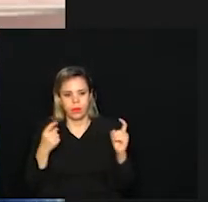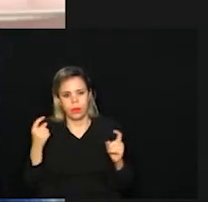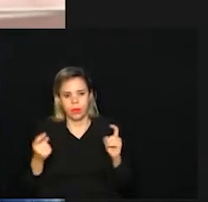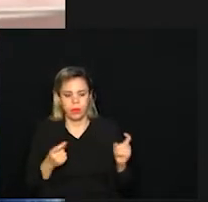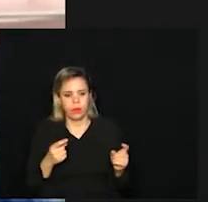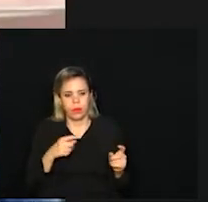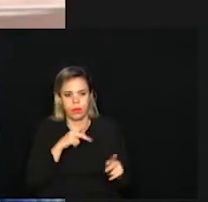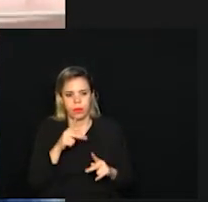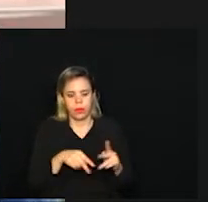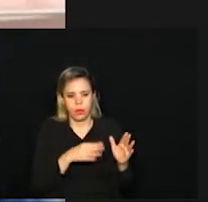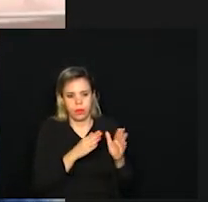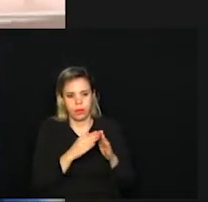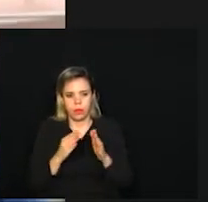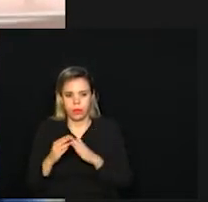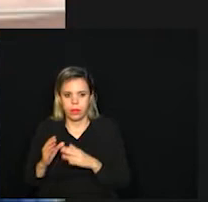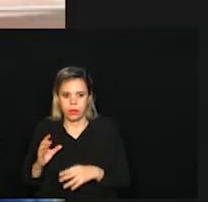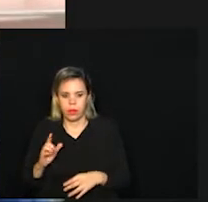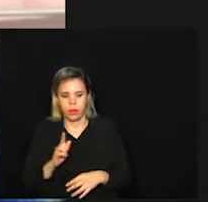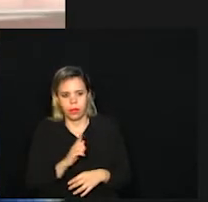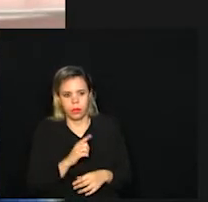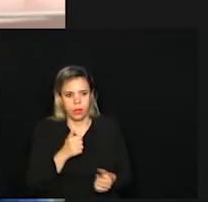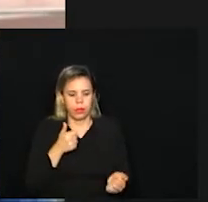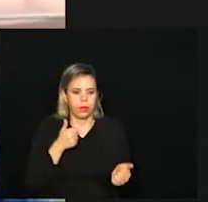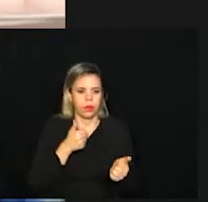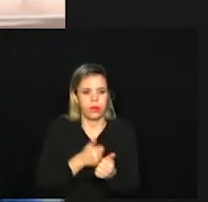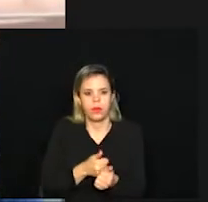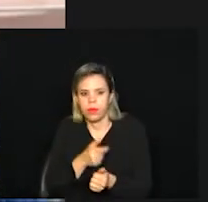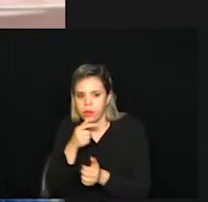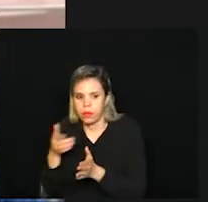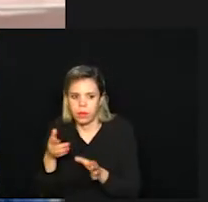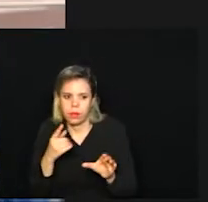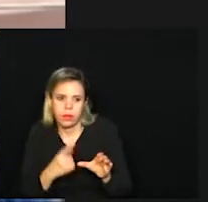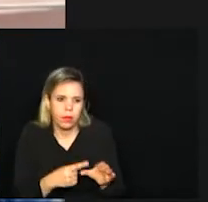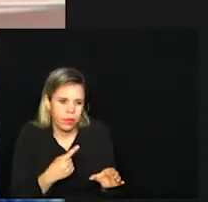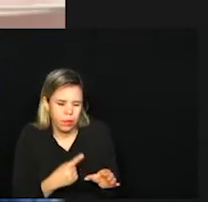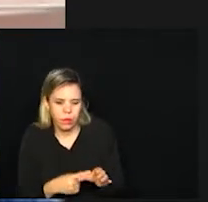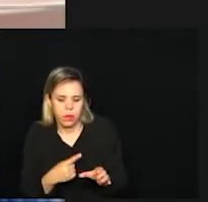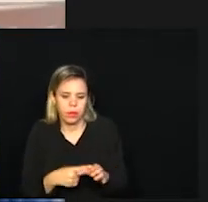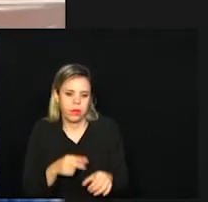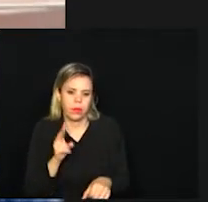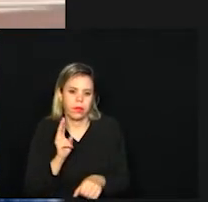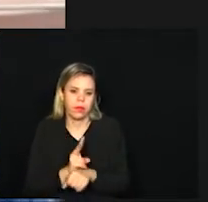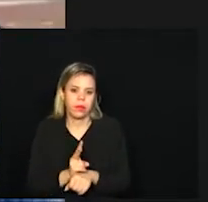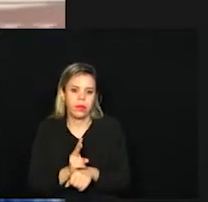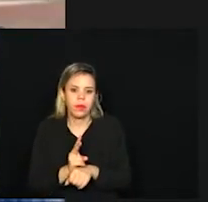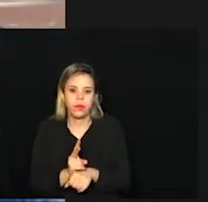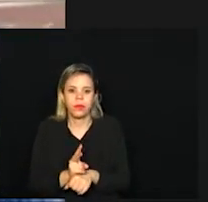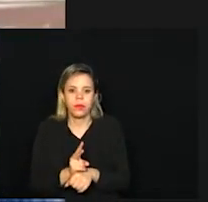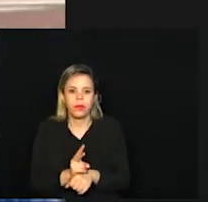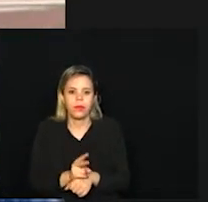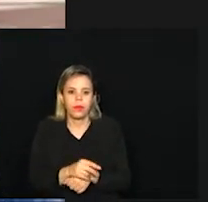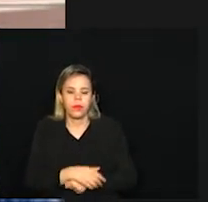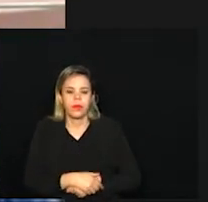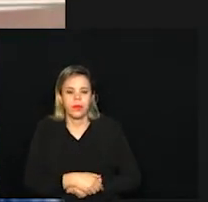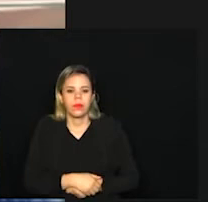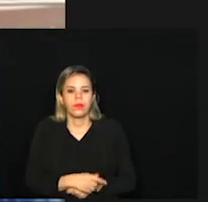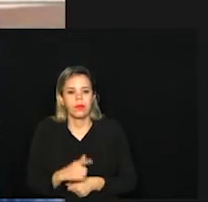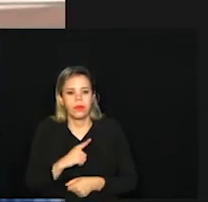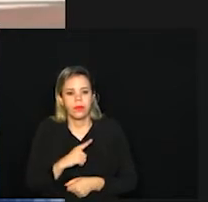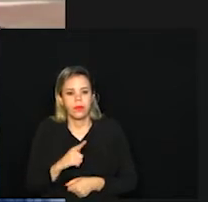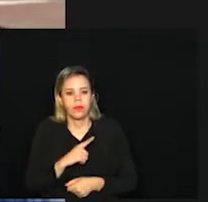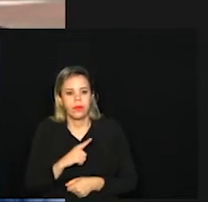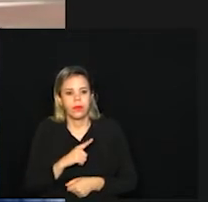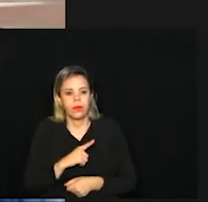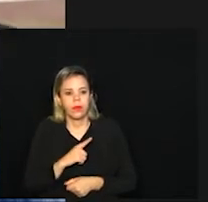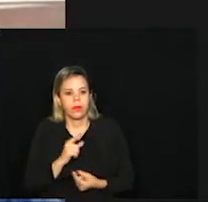que os moradores da região ali e que moram próximo ao Rio Capivari em área de preservação ambiental tem